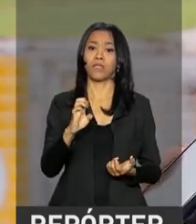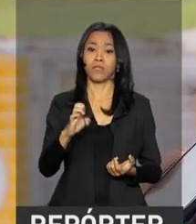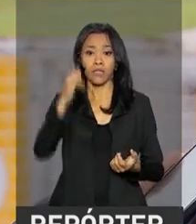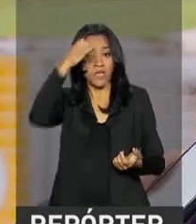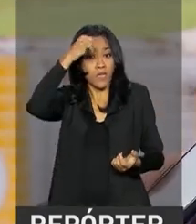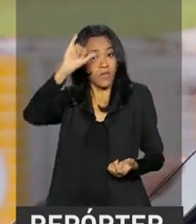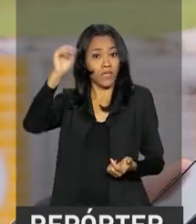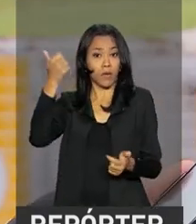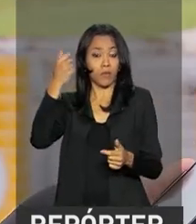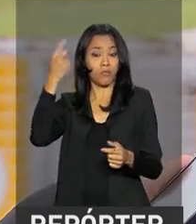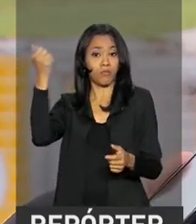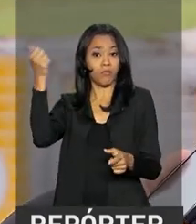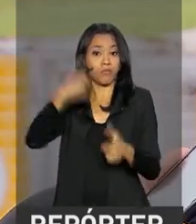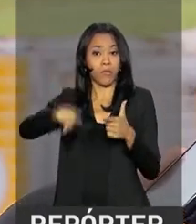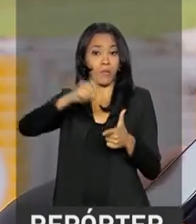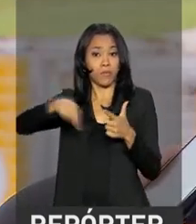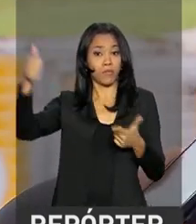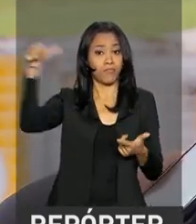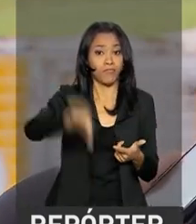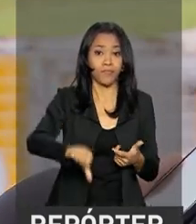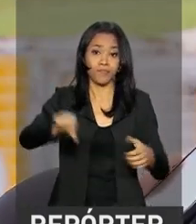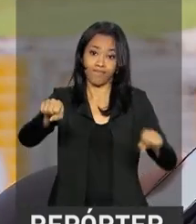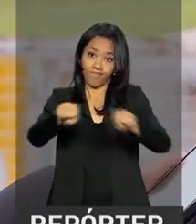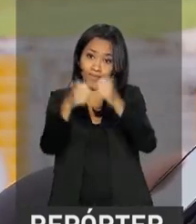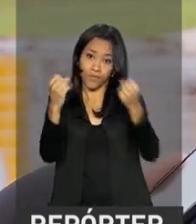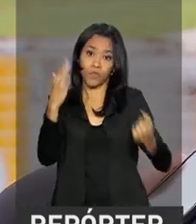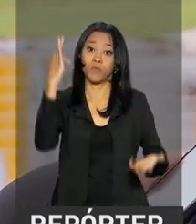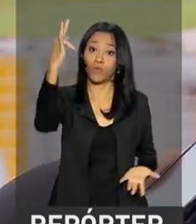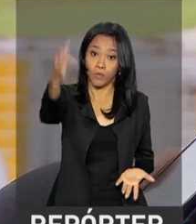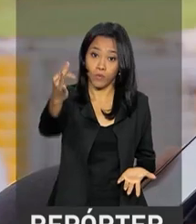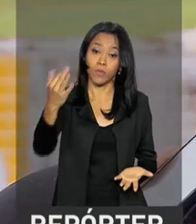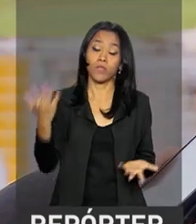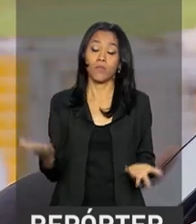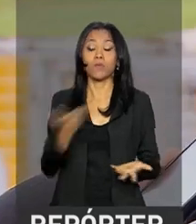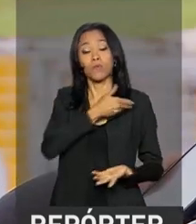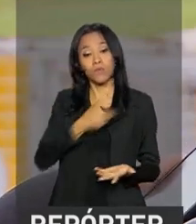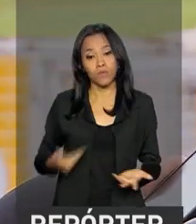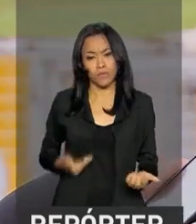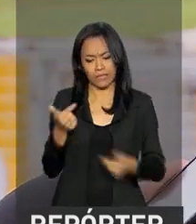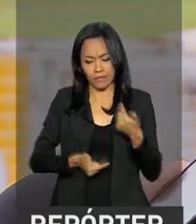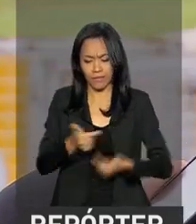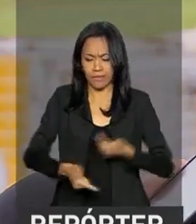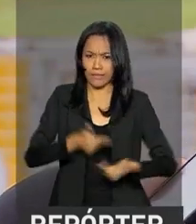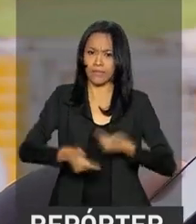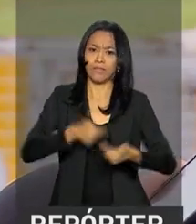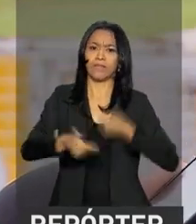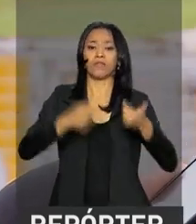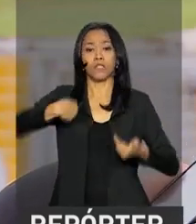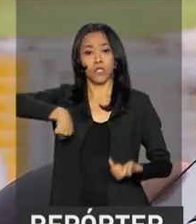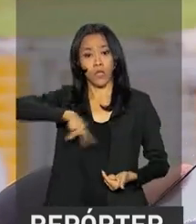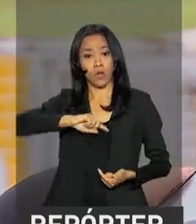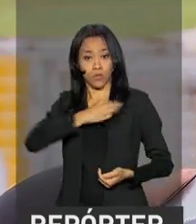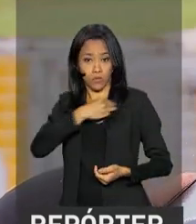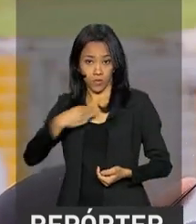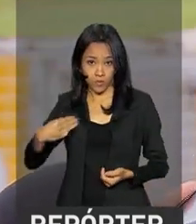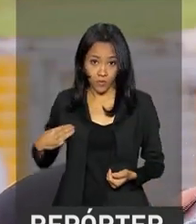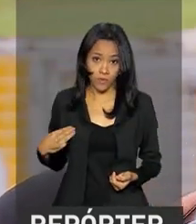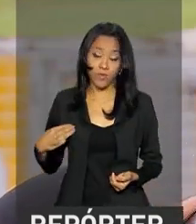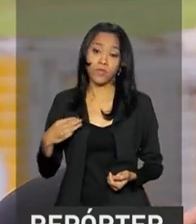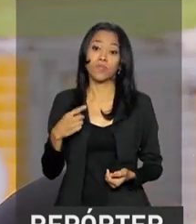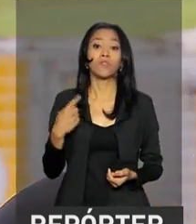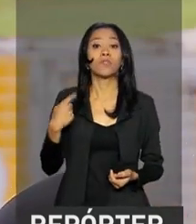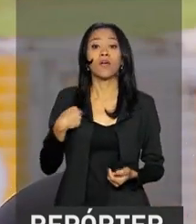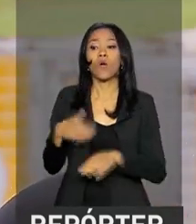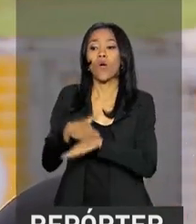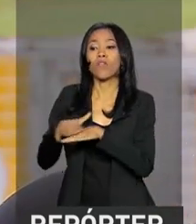Então, estamos confiantes, o presidente tem trabalhado pessoalmente nesse assunto e nós, ministros, temos também a incumbência de conversar